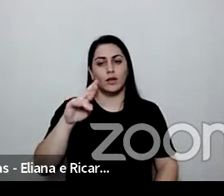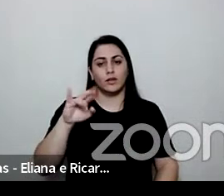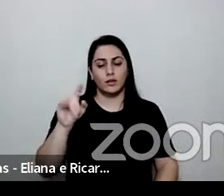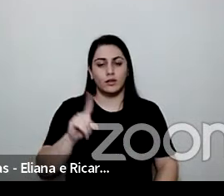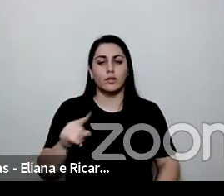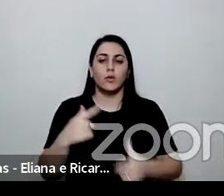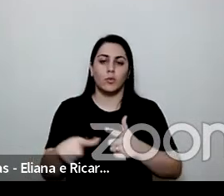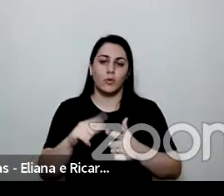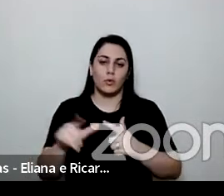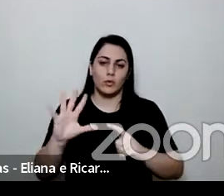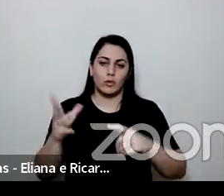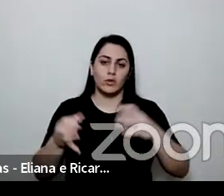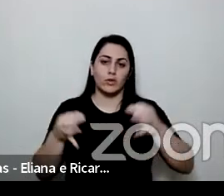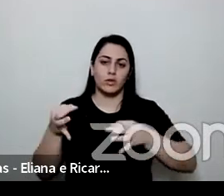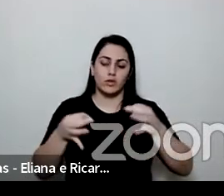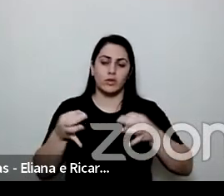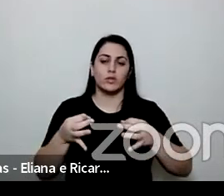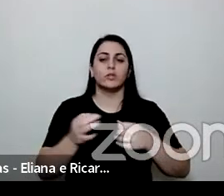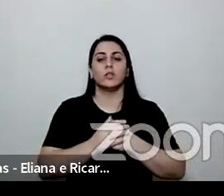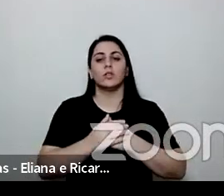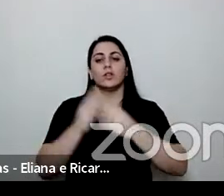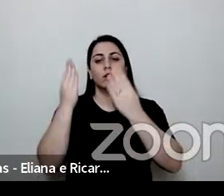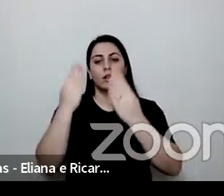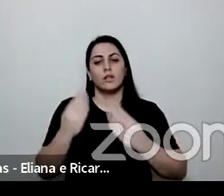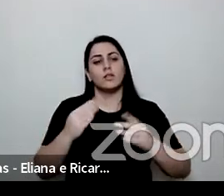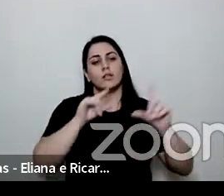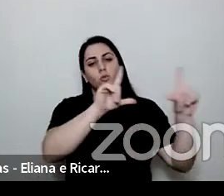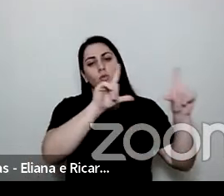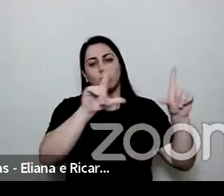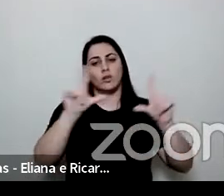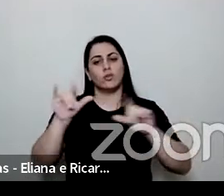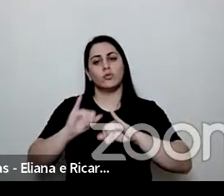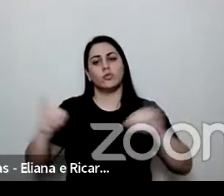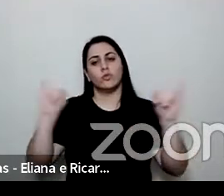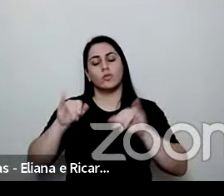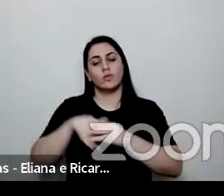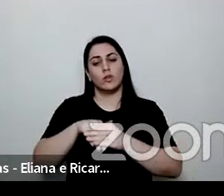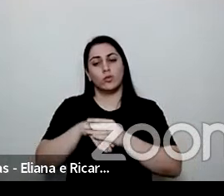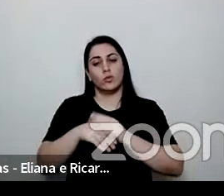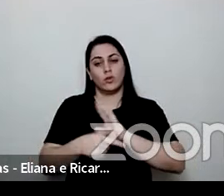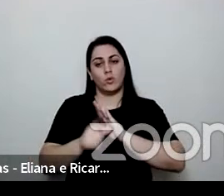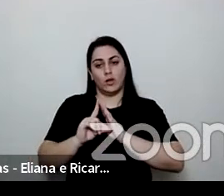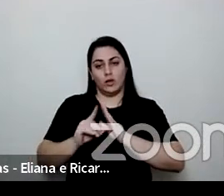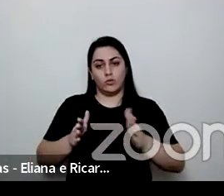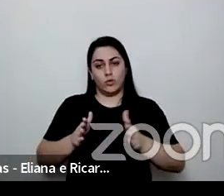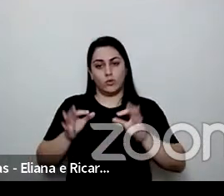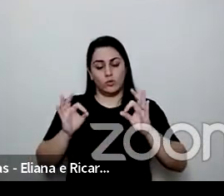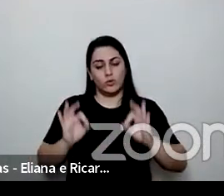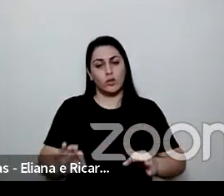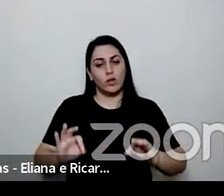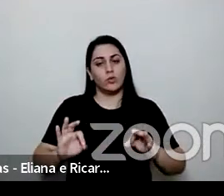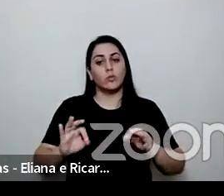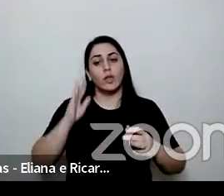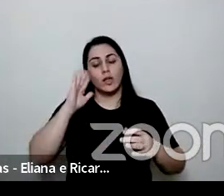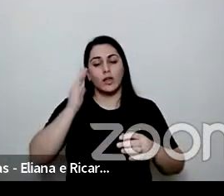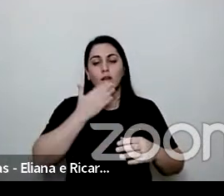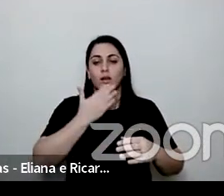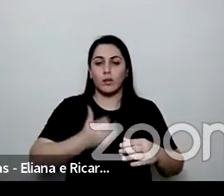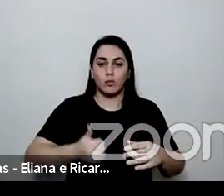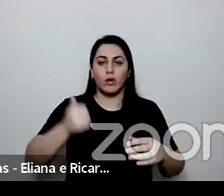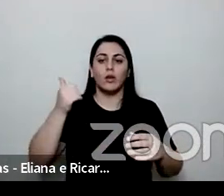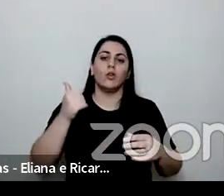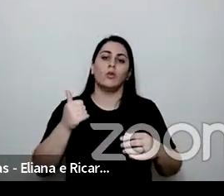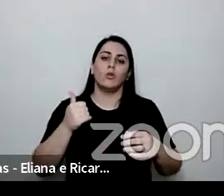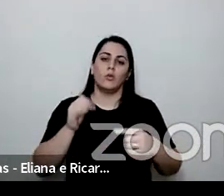jurídica exigidos na análise do enquadramento deste vault.com propaganda eleitoral antecipada para melhor compreensão da matéria fática é isso